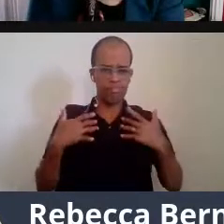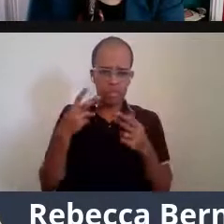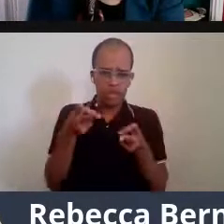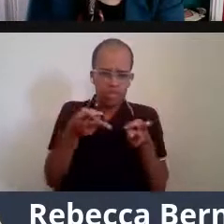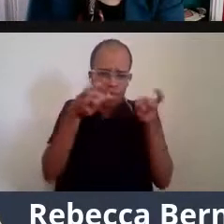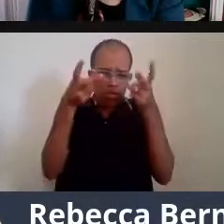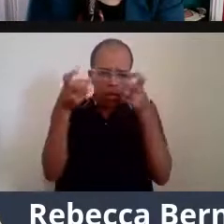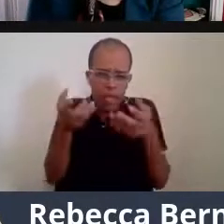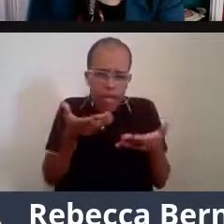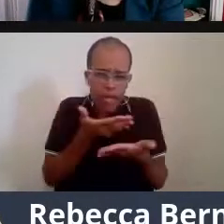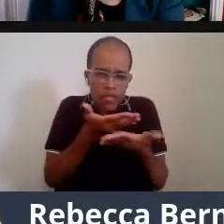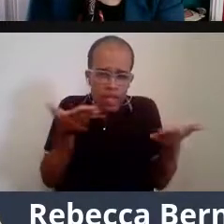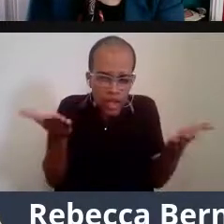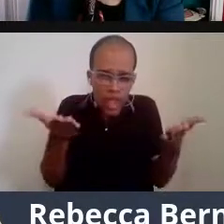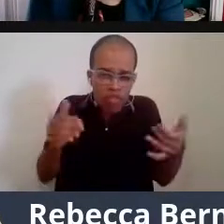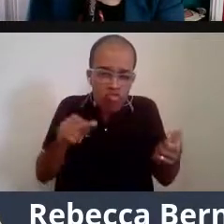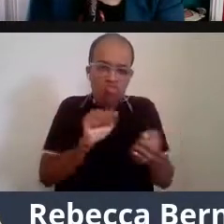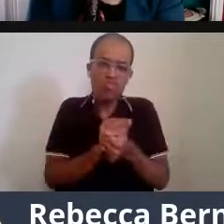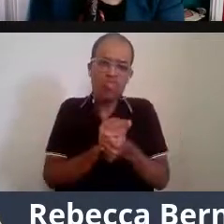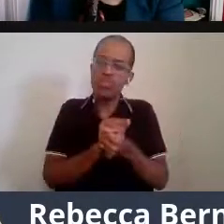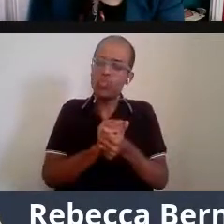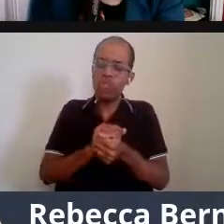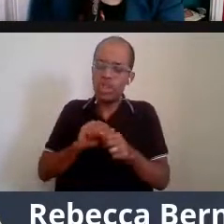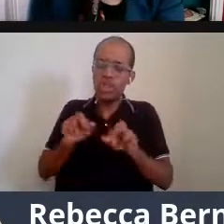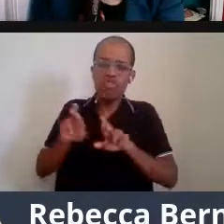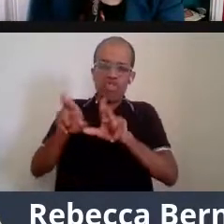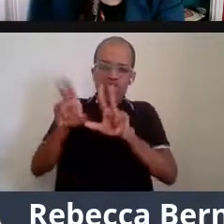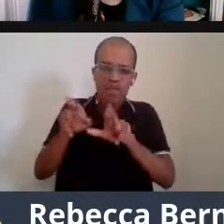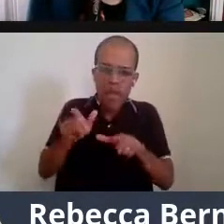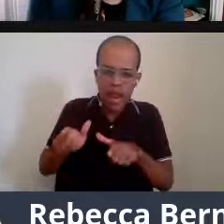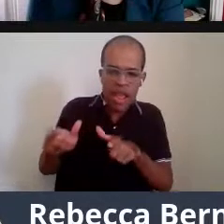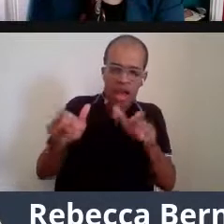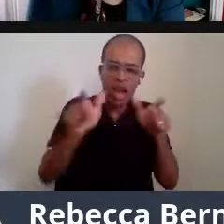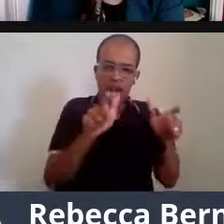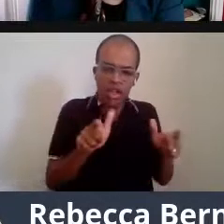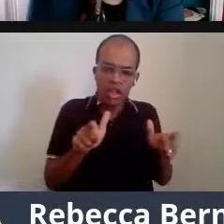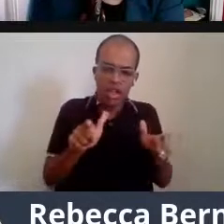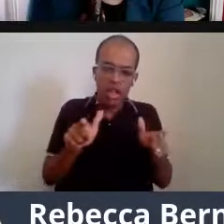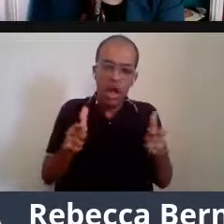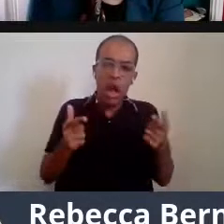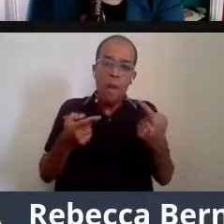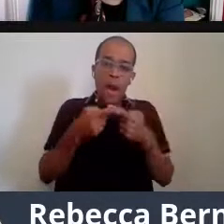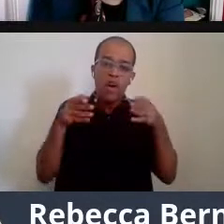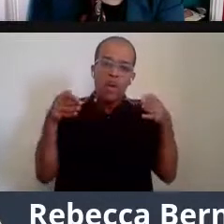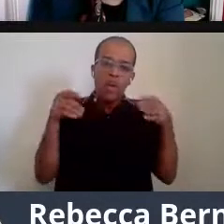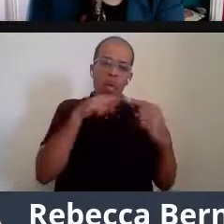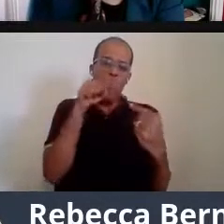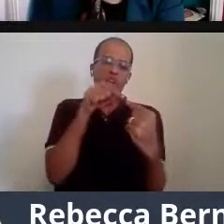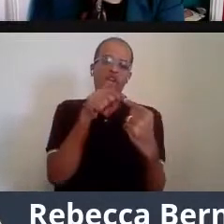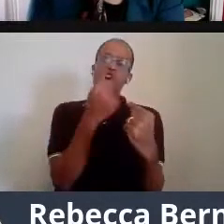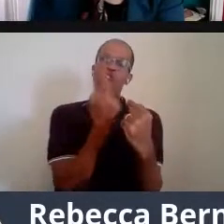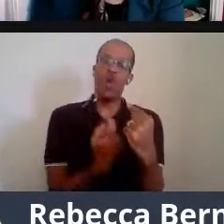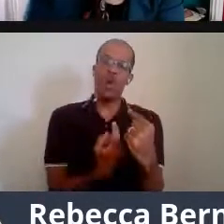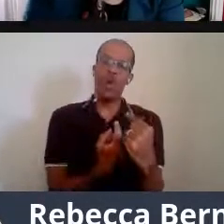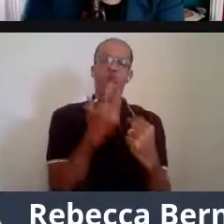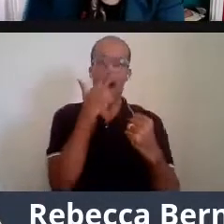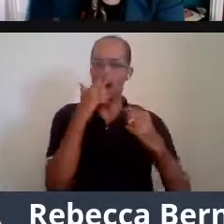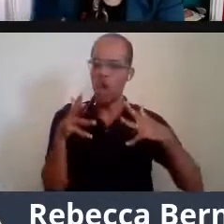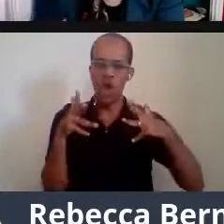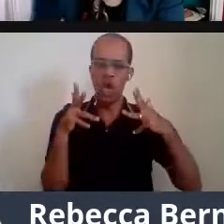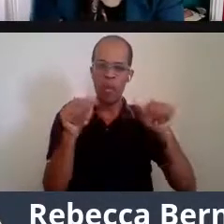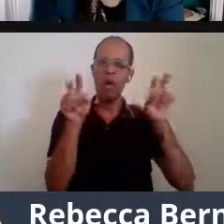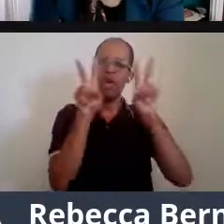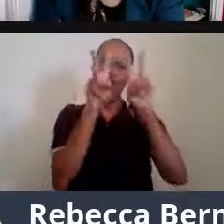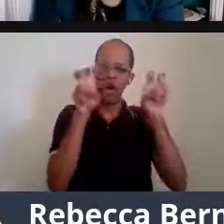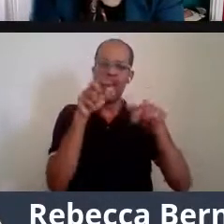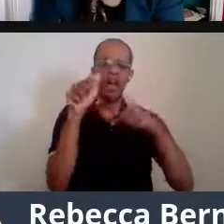aqui, né, de diferentes espectros com uma causa comum. Eu acho que todos nós que lidamos com essa questão do refúgio, a